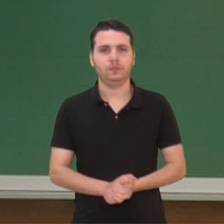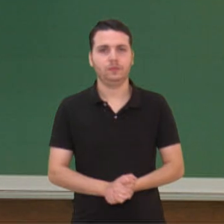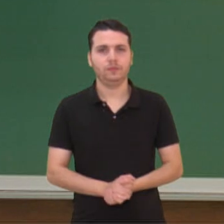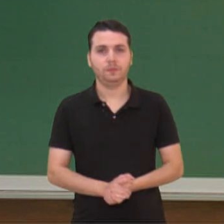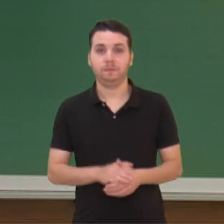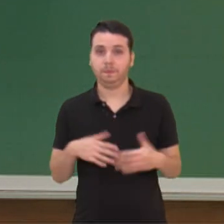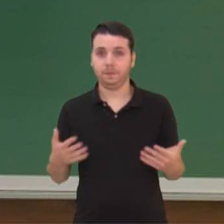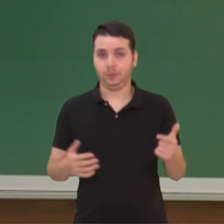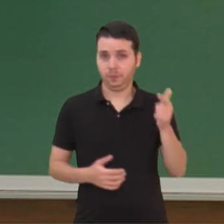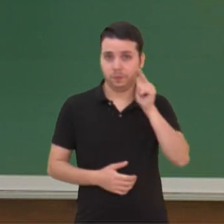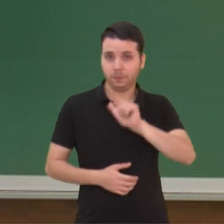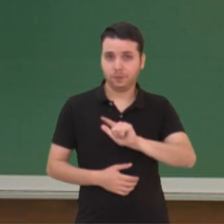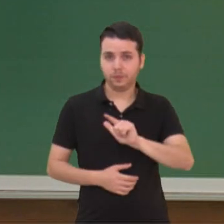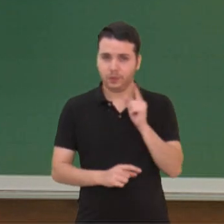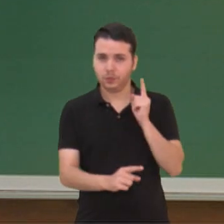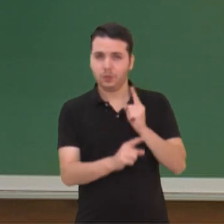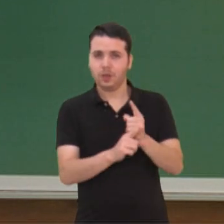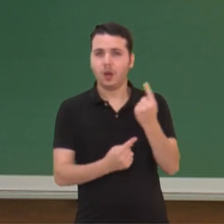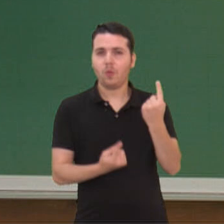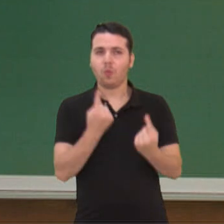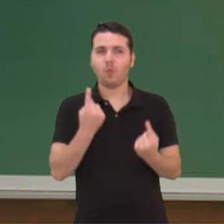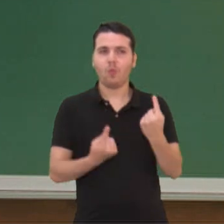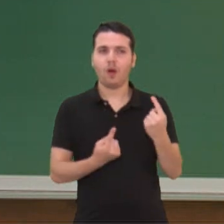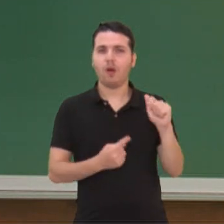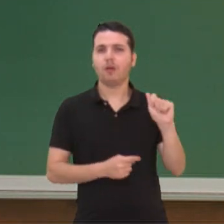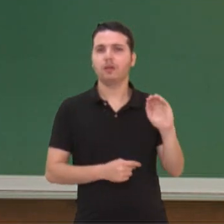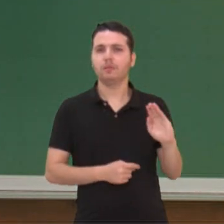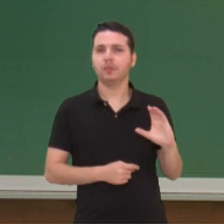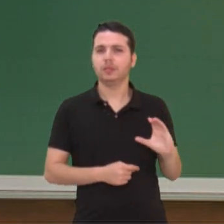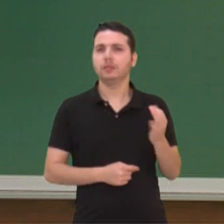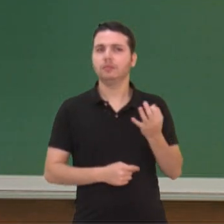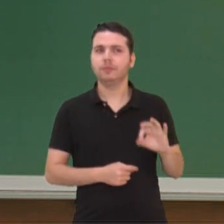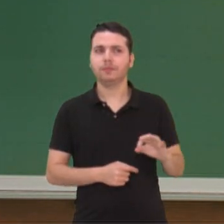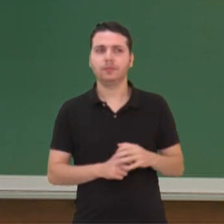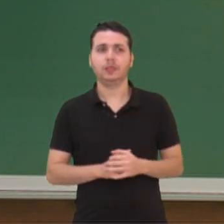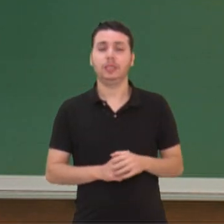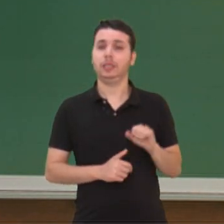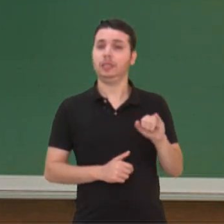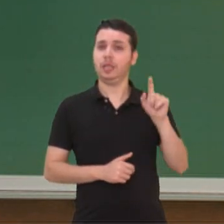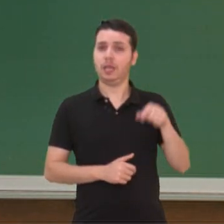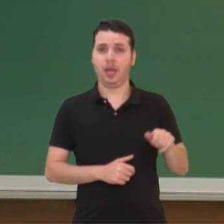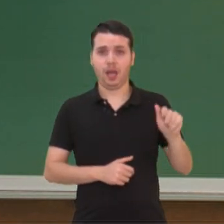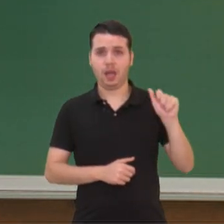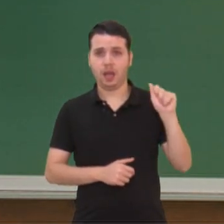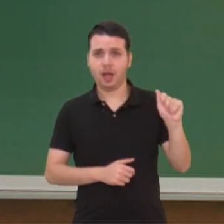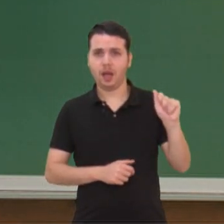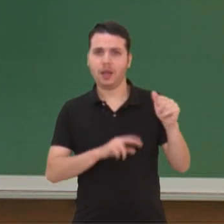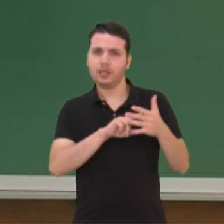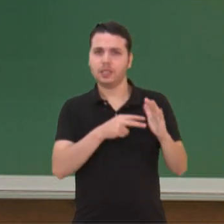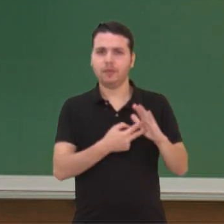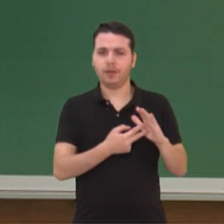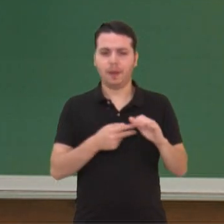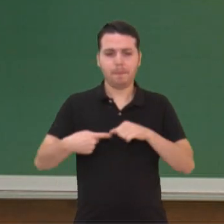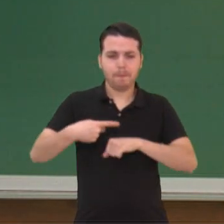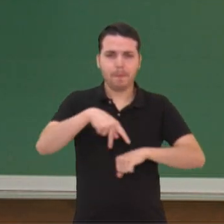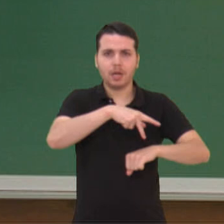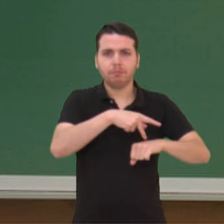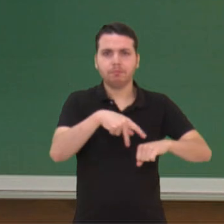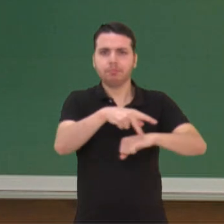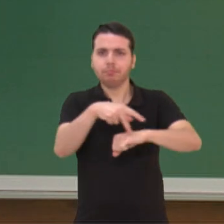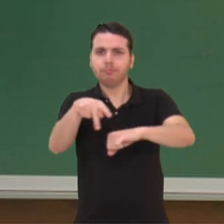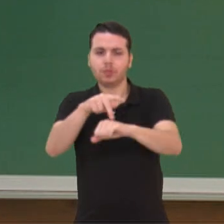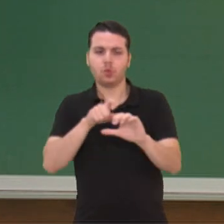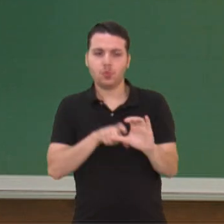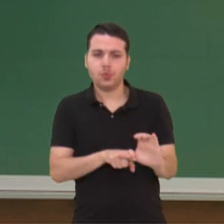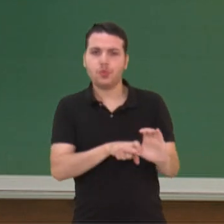E aí, pessoal, conseguiram achar qual é a alternativa correta? Se você colocou que é a crescente interdependência econômica entre os países,